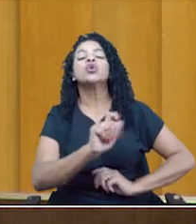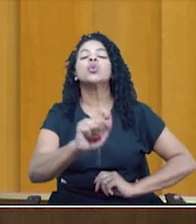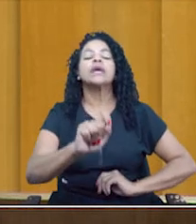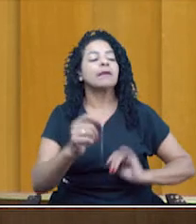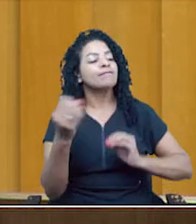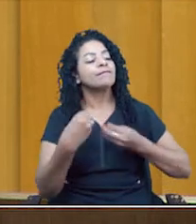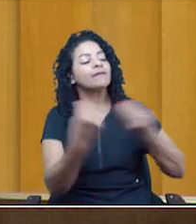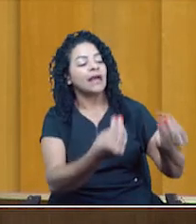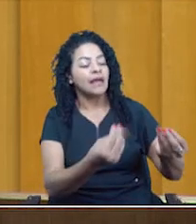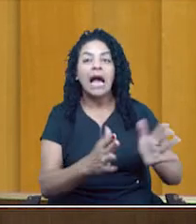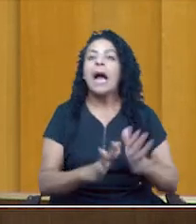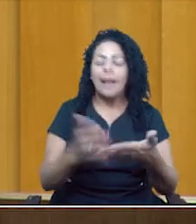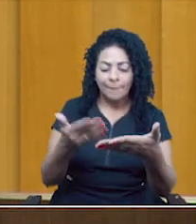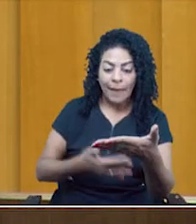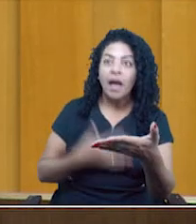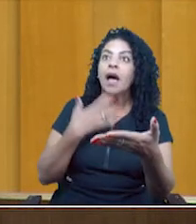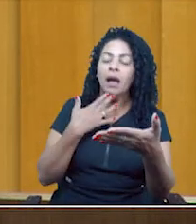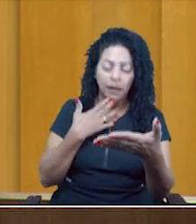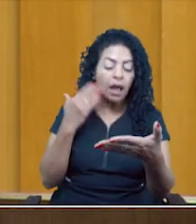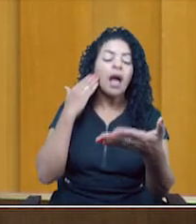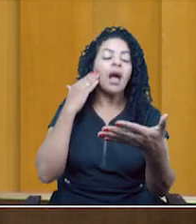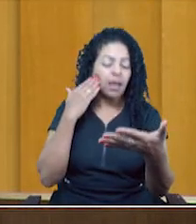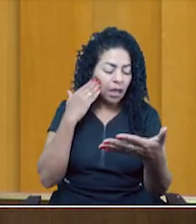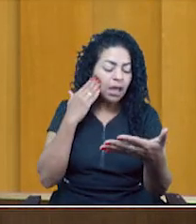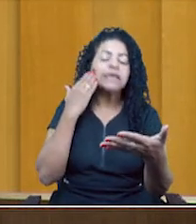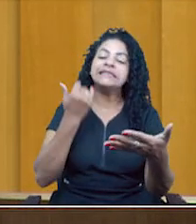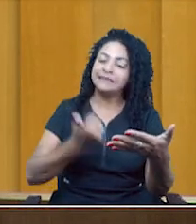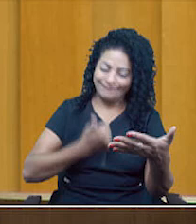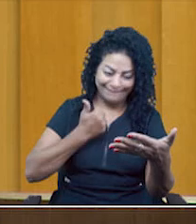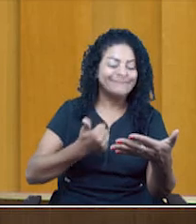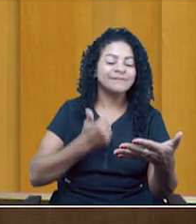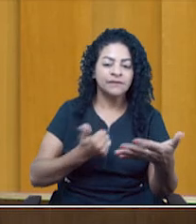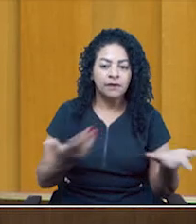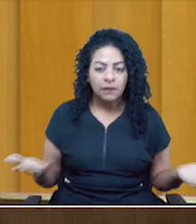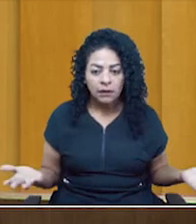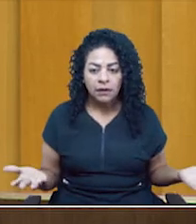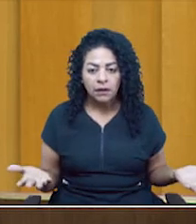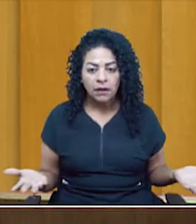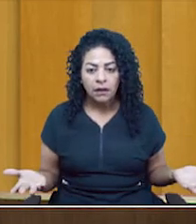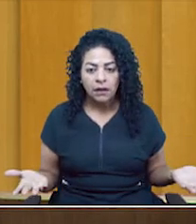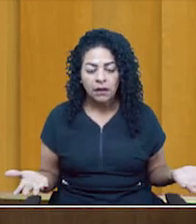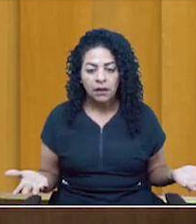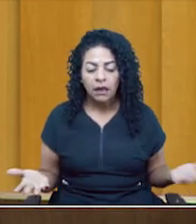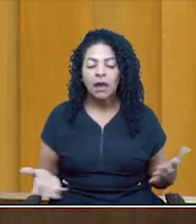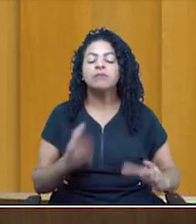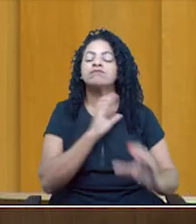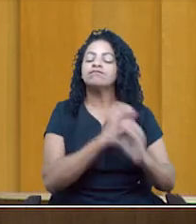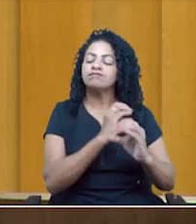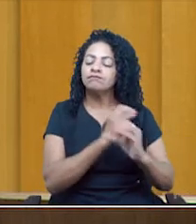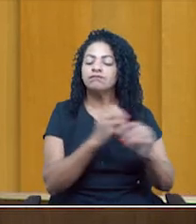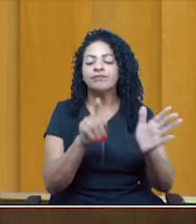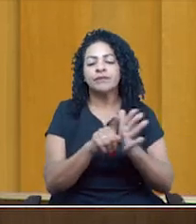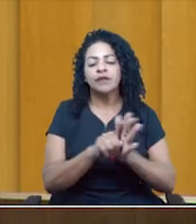dar. Incentivar, no âmbito de magistrados e servidores, a integração das ações de comunicação, de modo a garantir